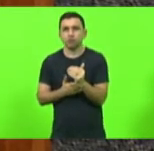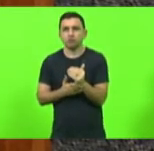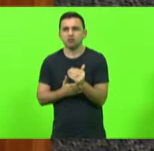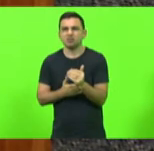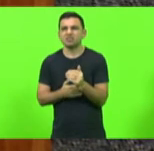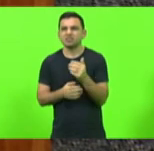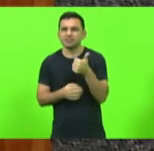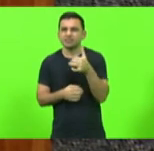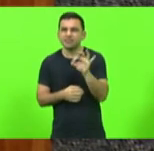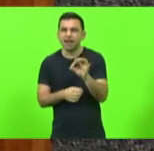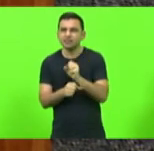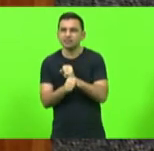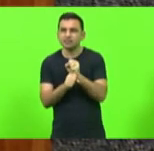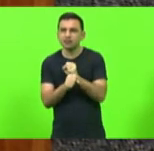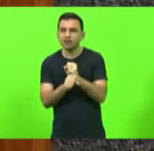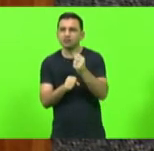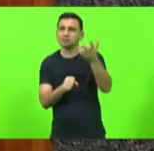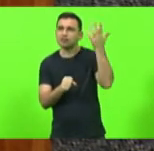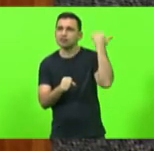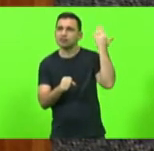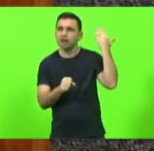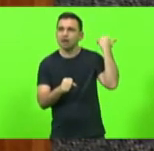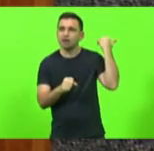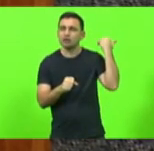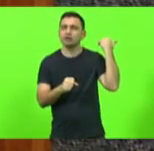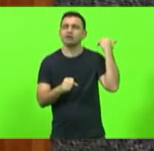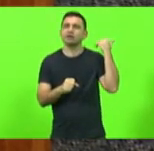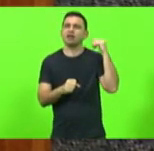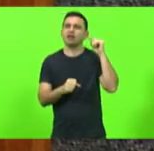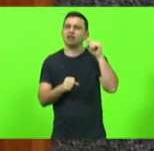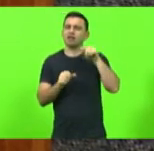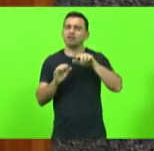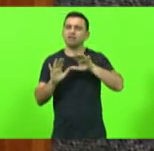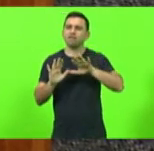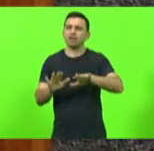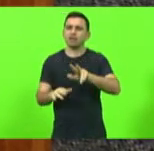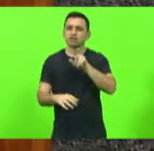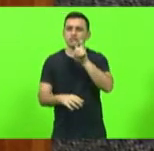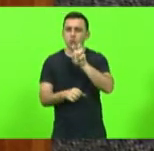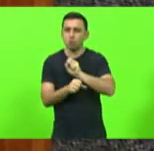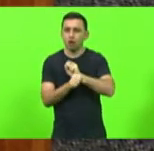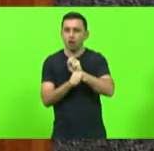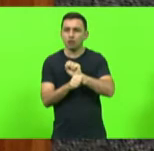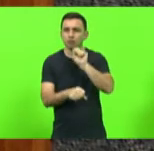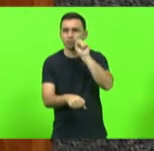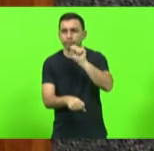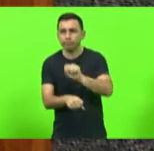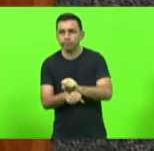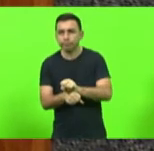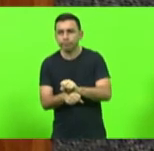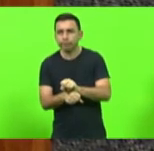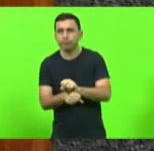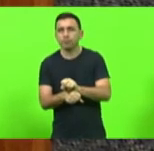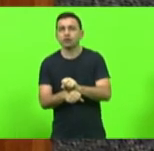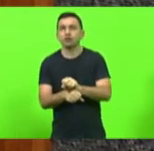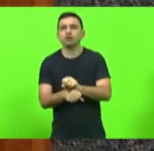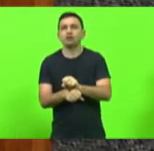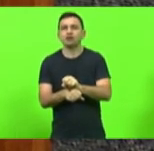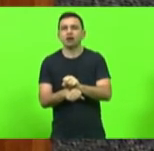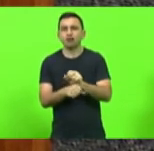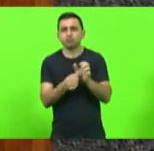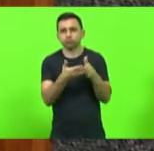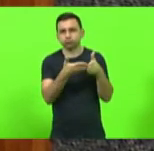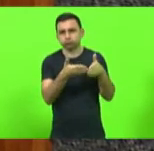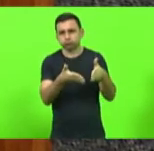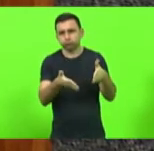10 anos e ficou praticamente aí 5 anos parada. Dentro desses 10 anos aí, no